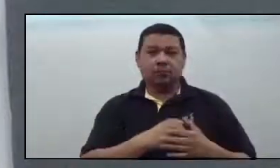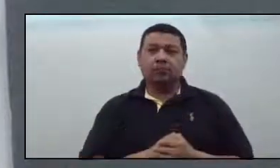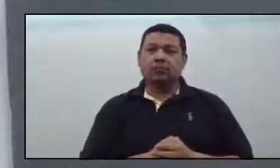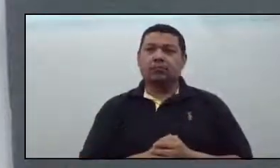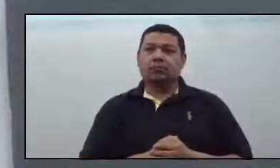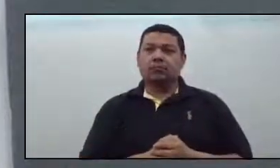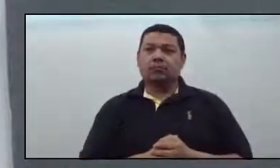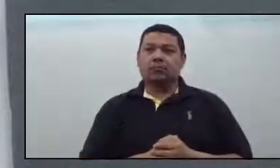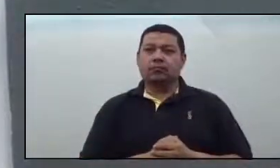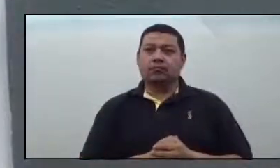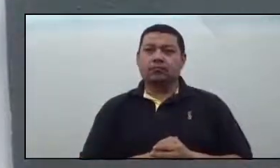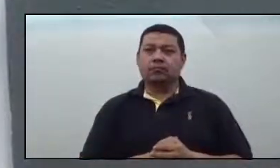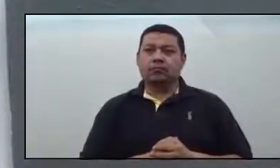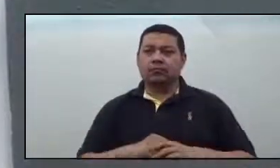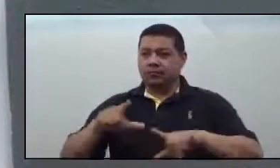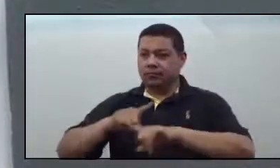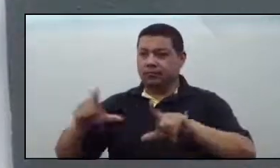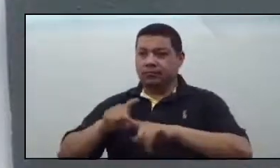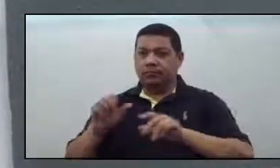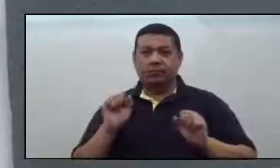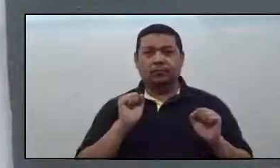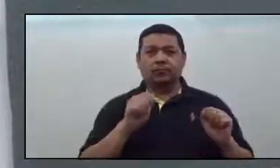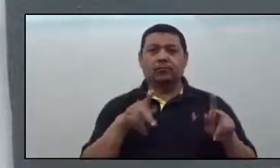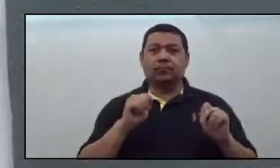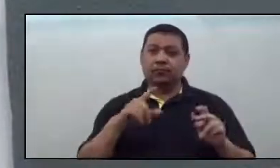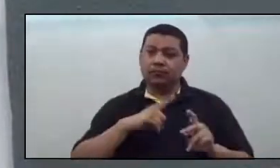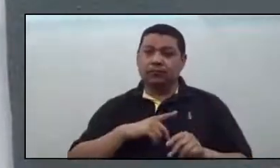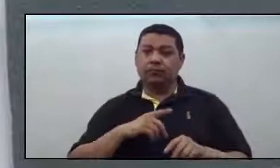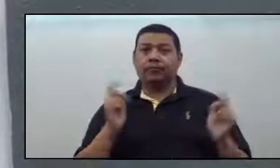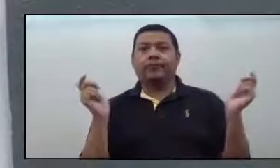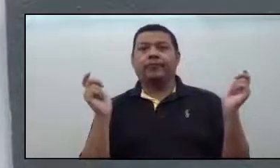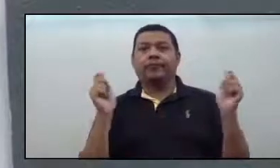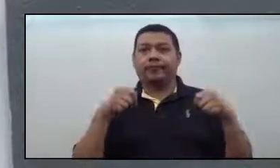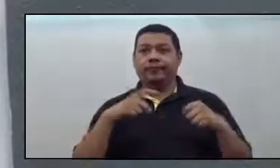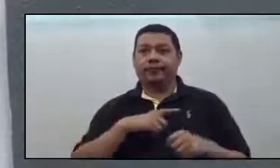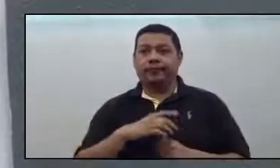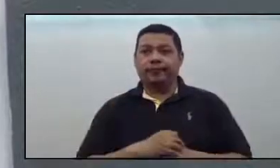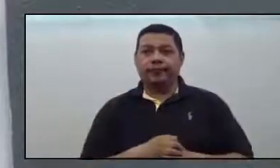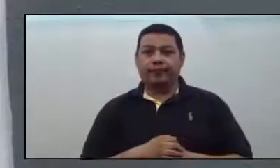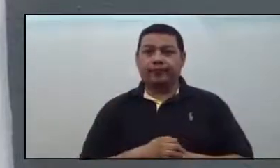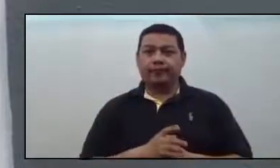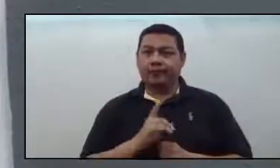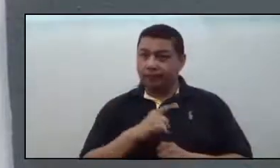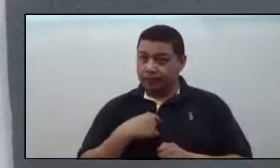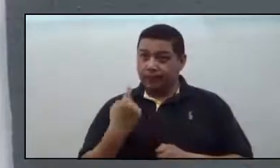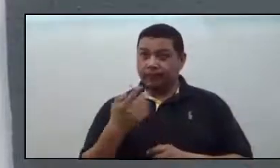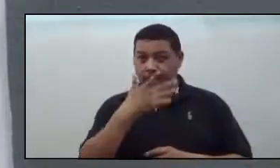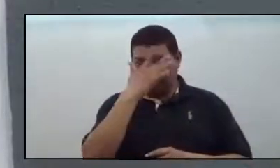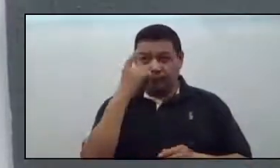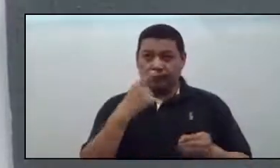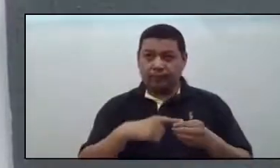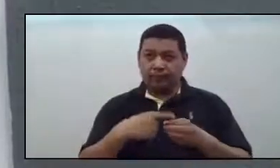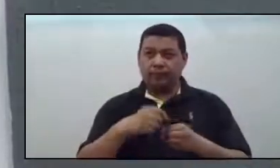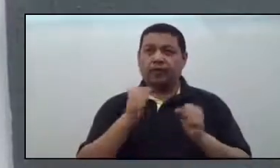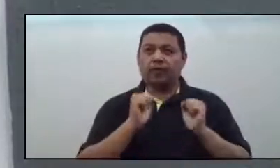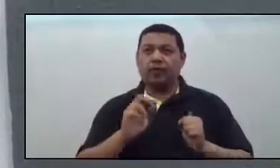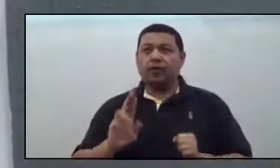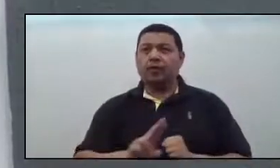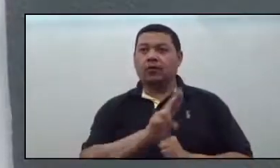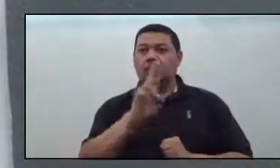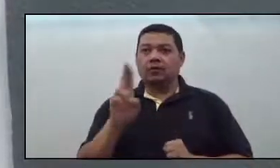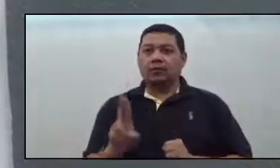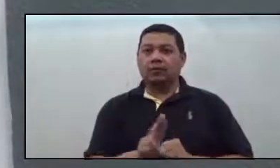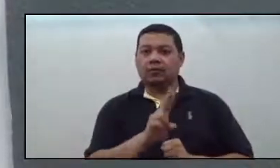prédio ali, aquele espaço, em condições que o nosso munícipe possa fazer uso de uma maneira